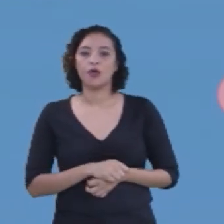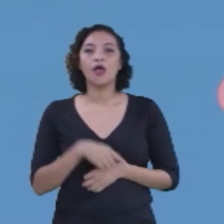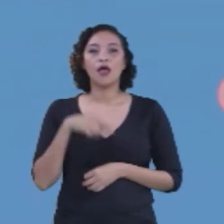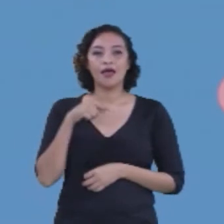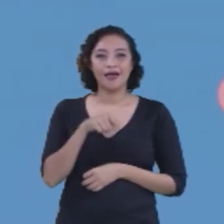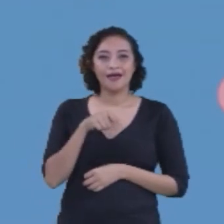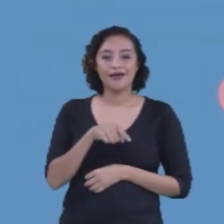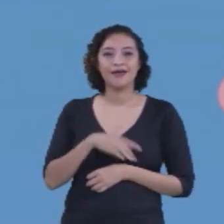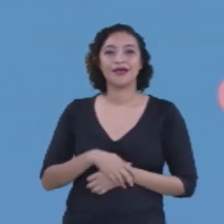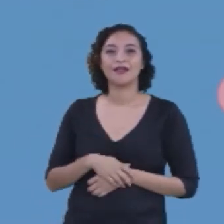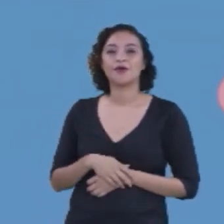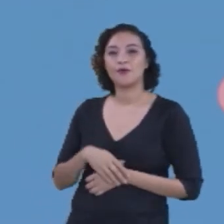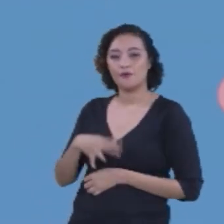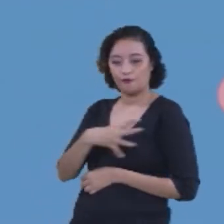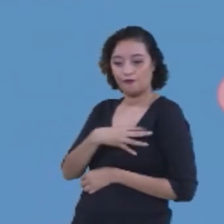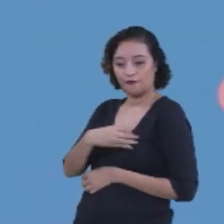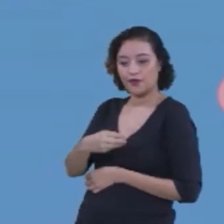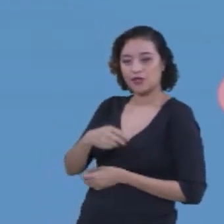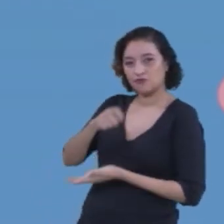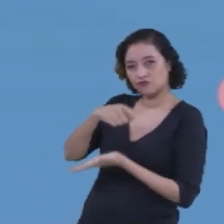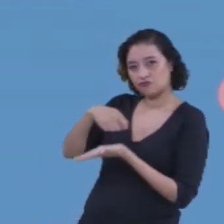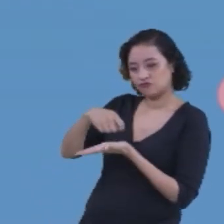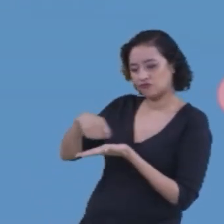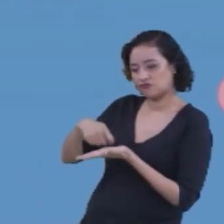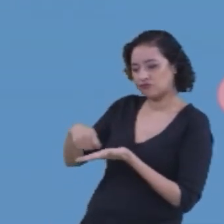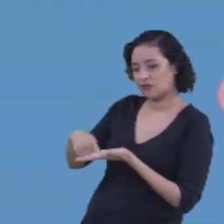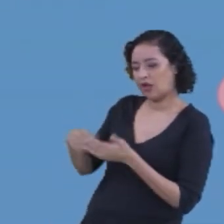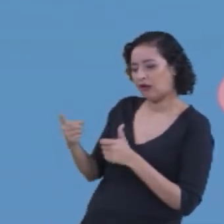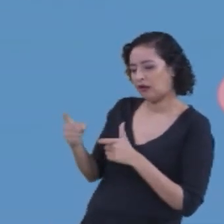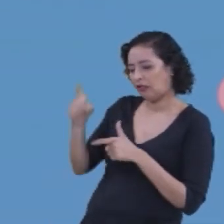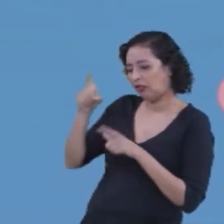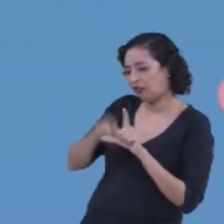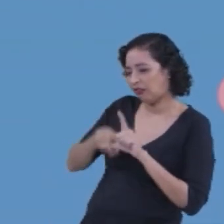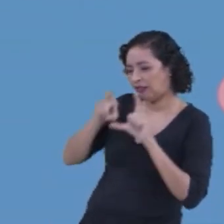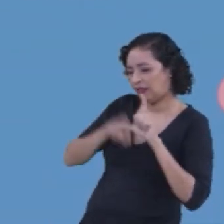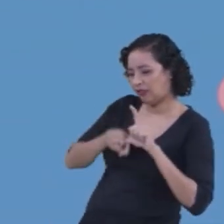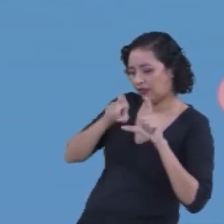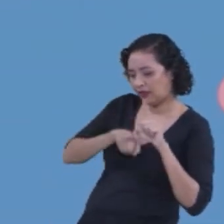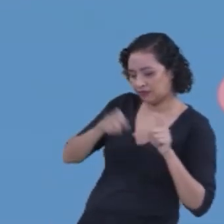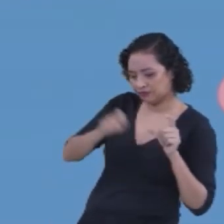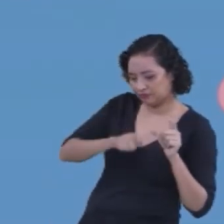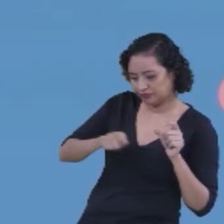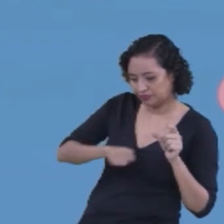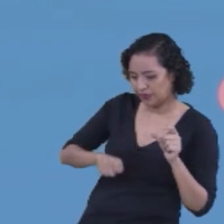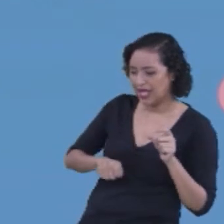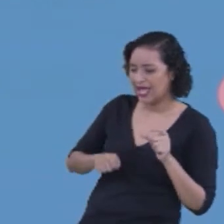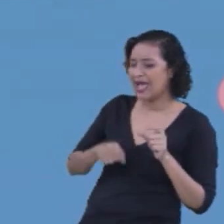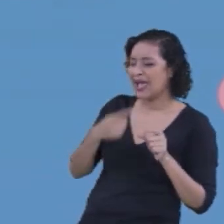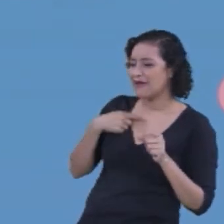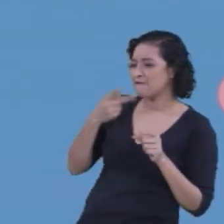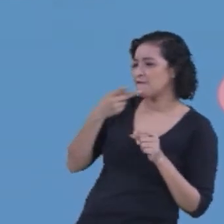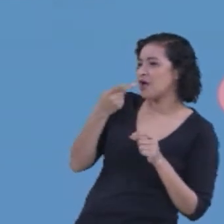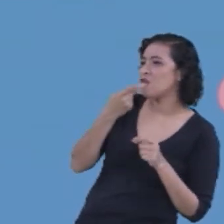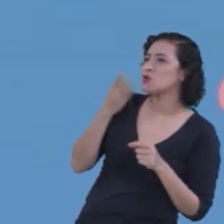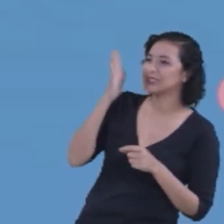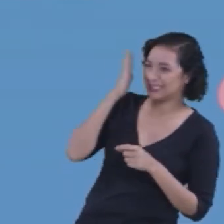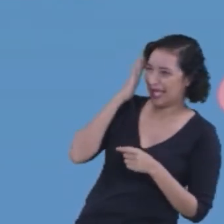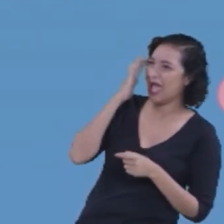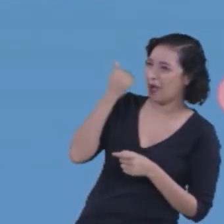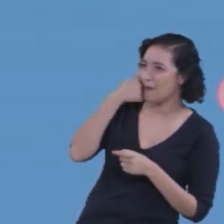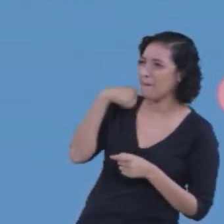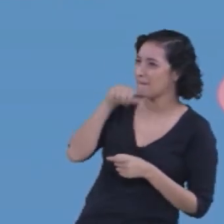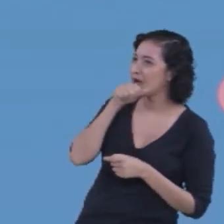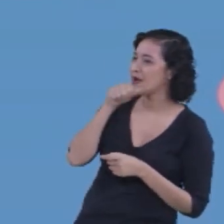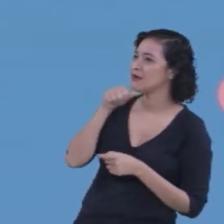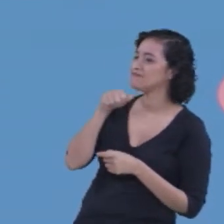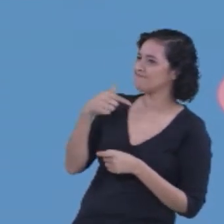esforço as suas contas, ele disse: "Sabe, mãe, desde que comecei a anotar tudo o que gosto,